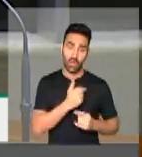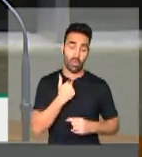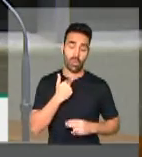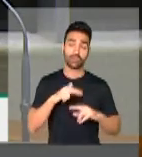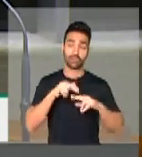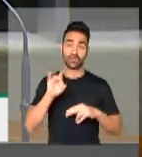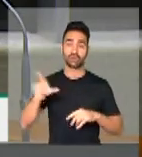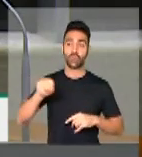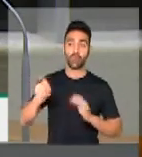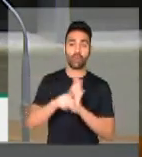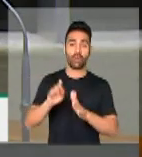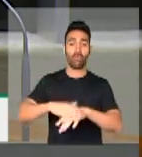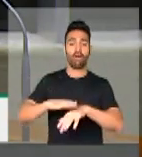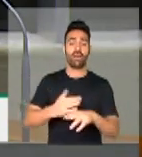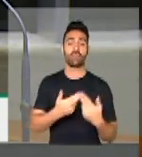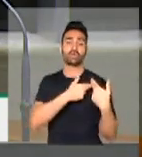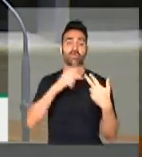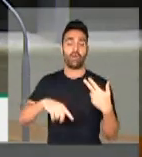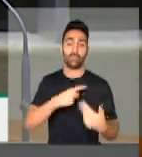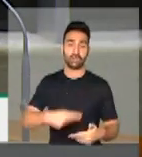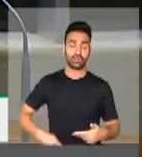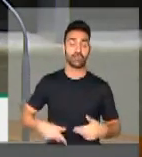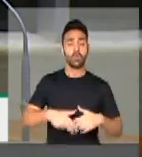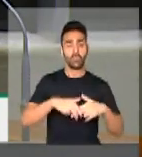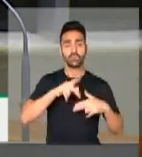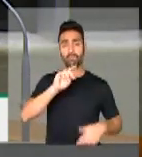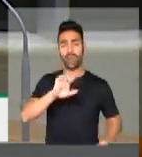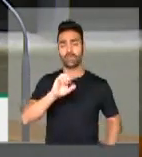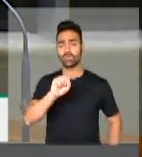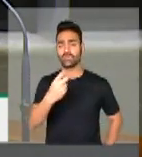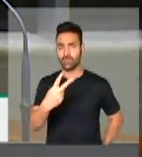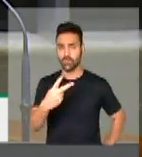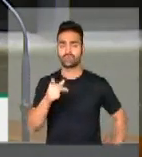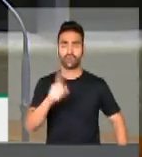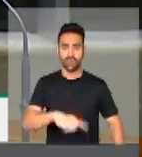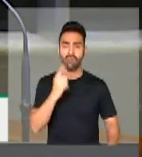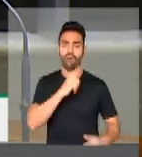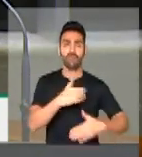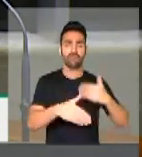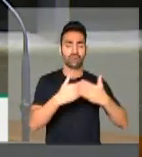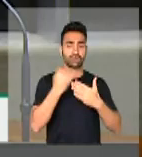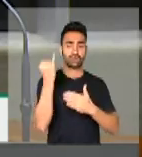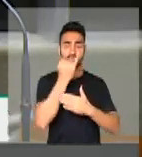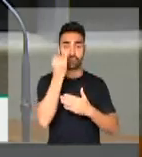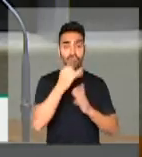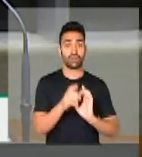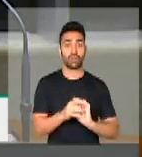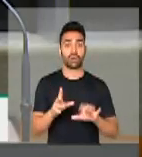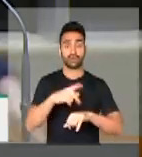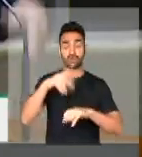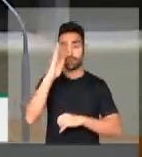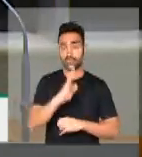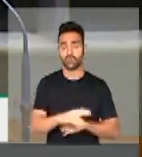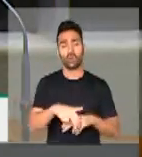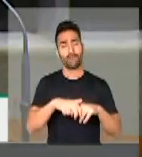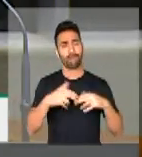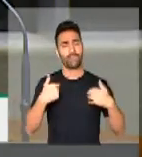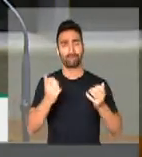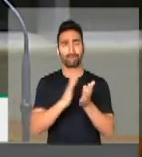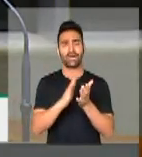PEC 82, ela representará um avanço importante para a democracia brasileira. E eu queria parabenizar